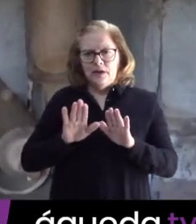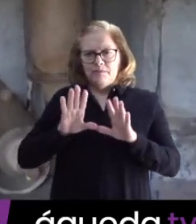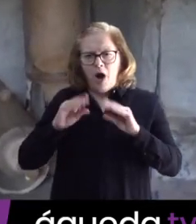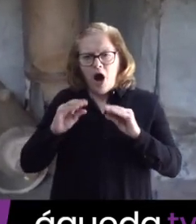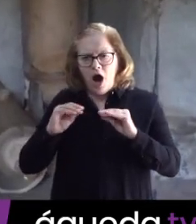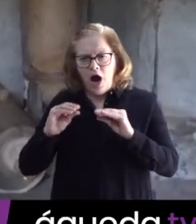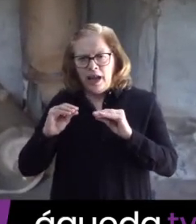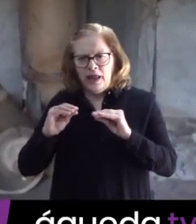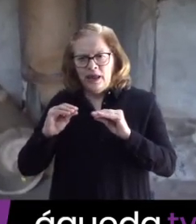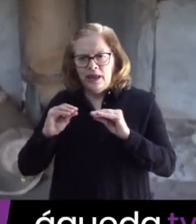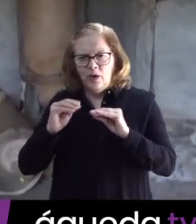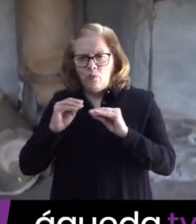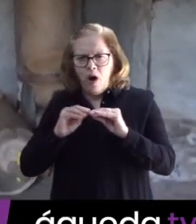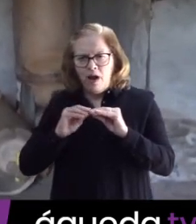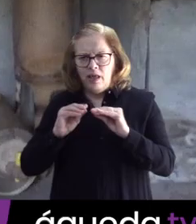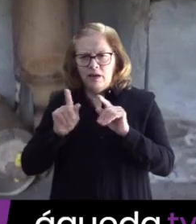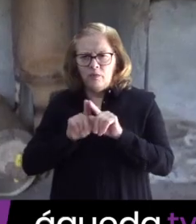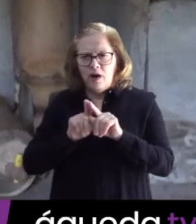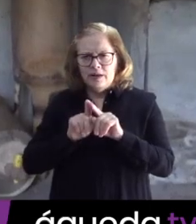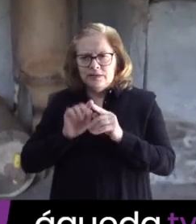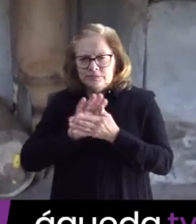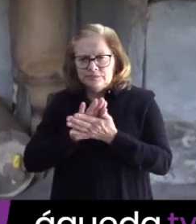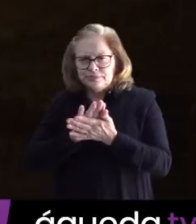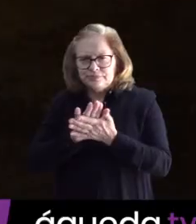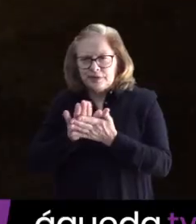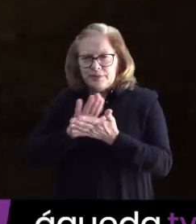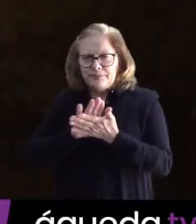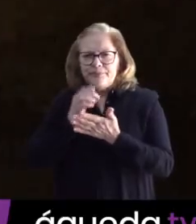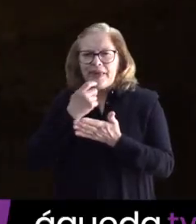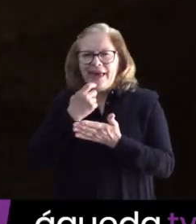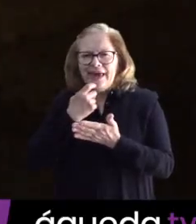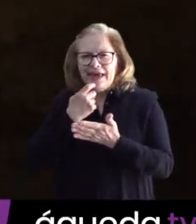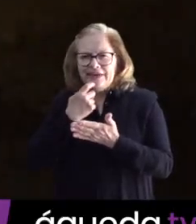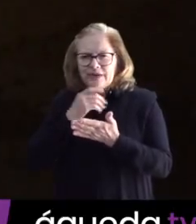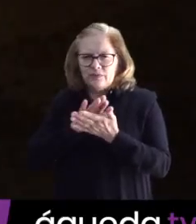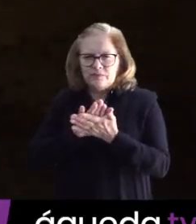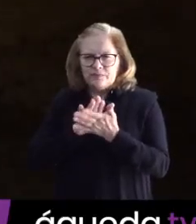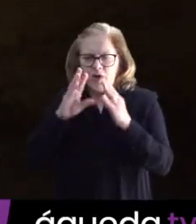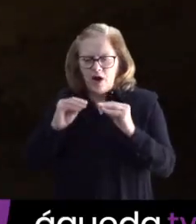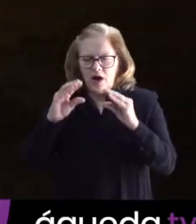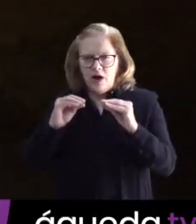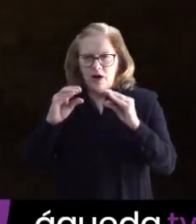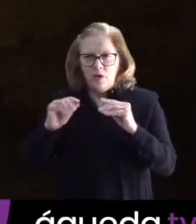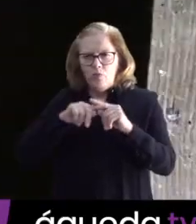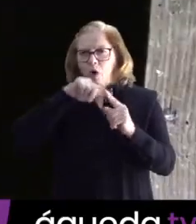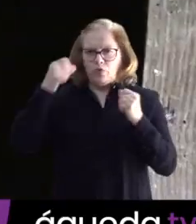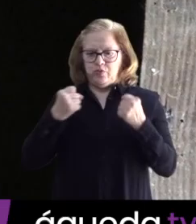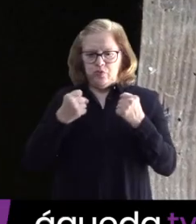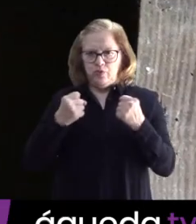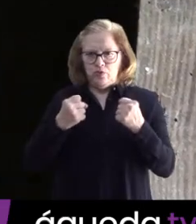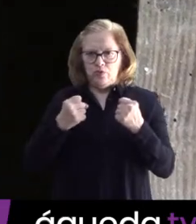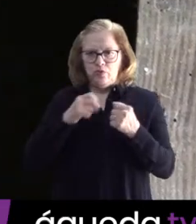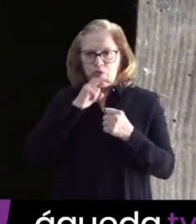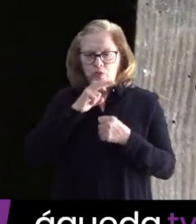mais mole na sua aderência como pedra, uma mais mole e outra mais